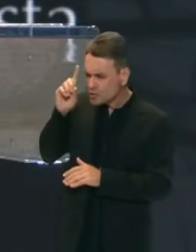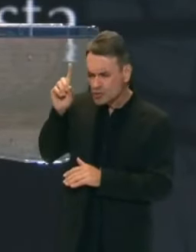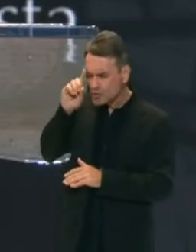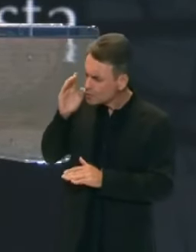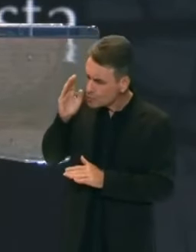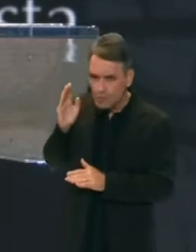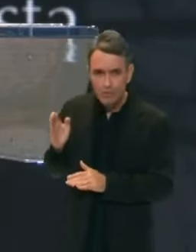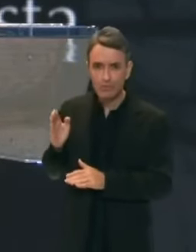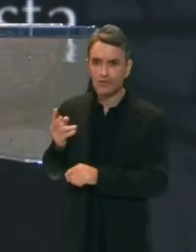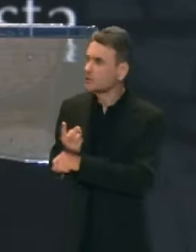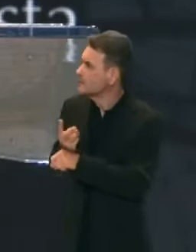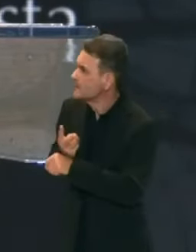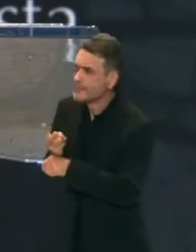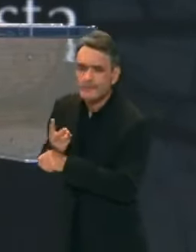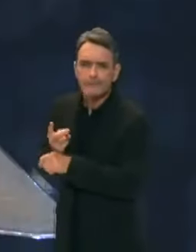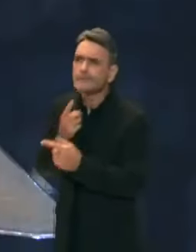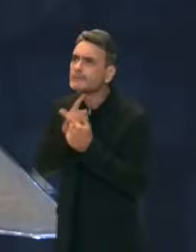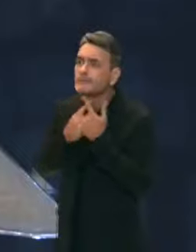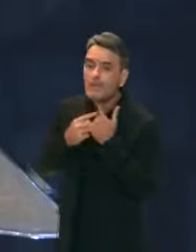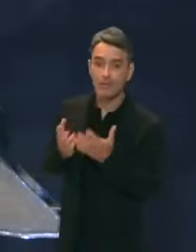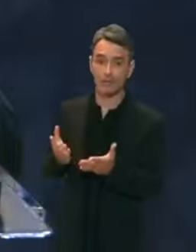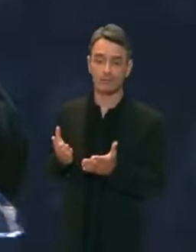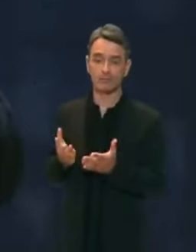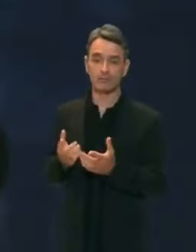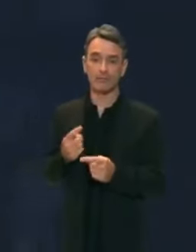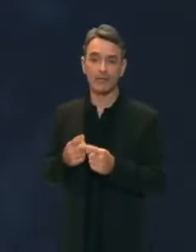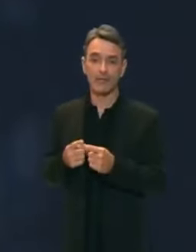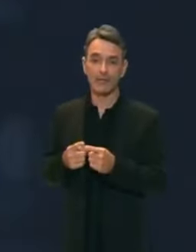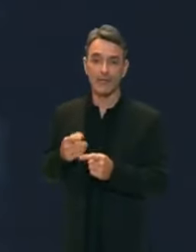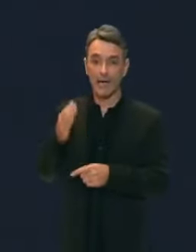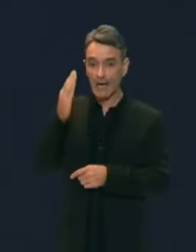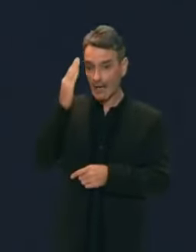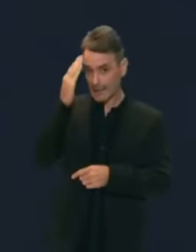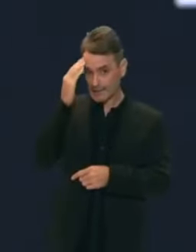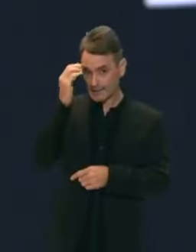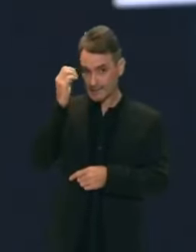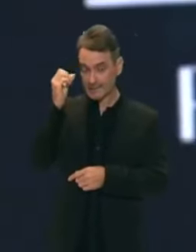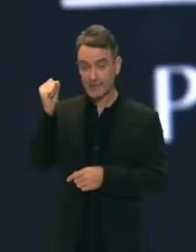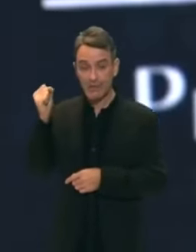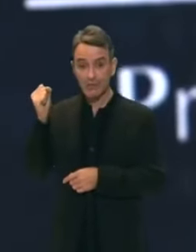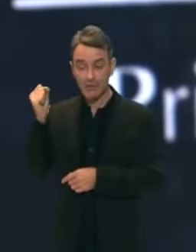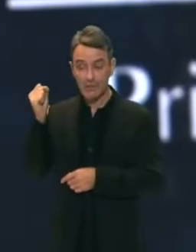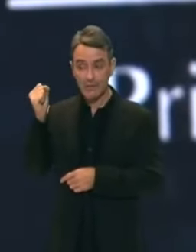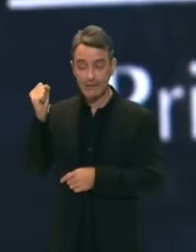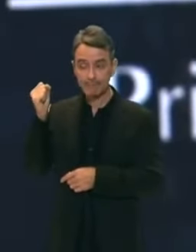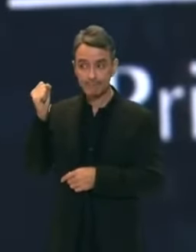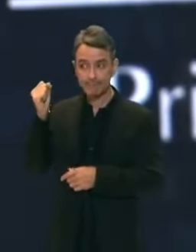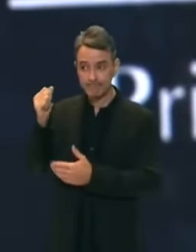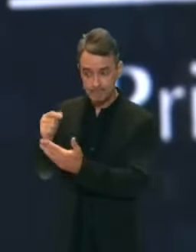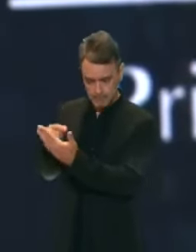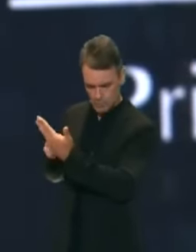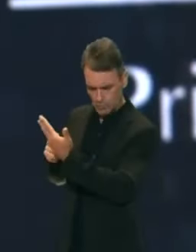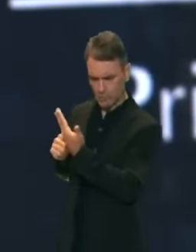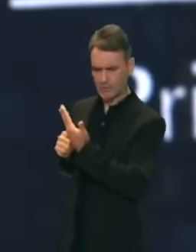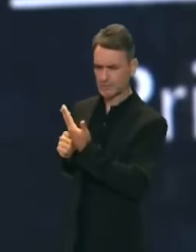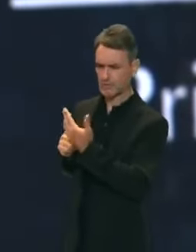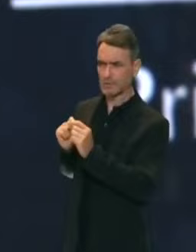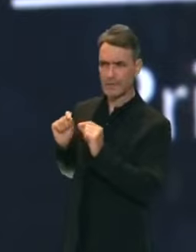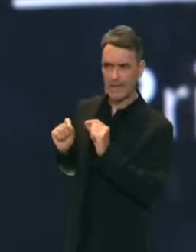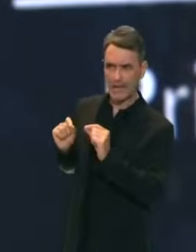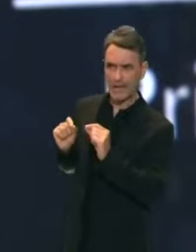Senhor. Quando a sabedoria fala, nós intensificamos a nossa busca